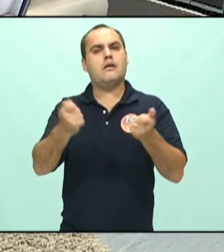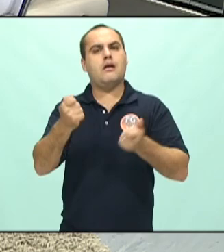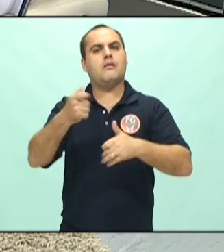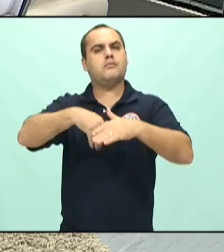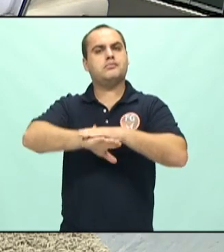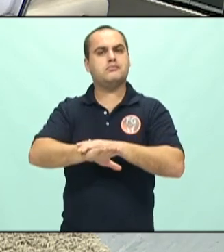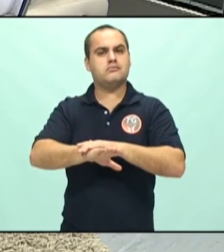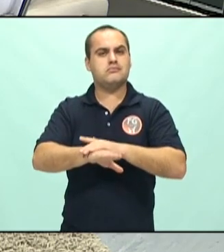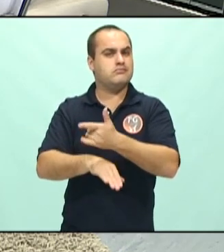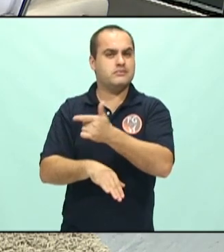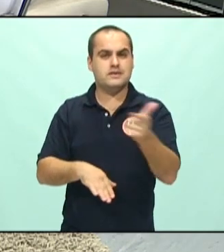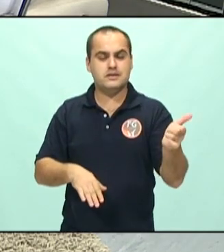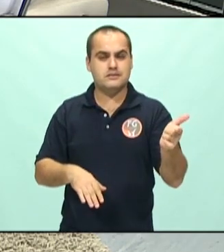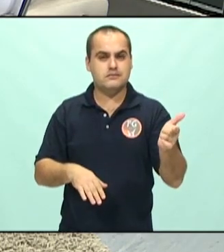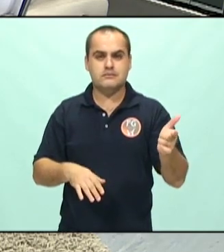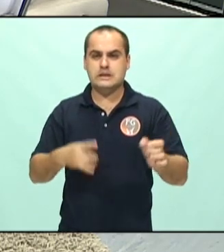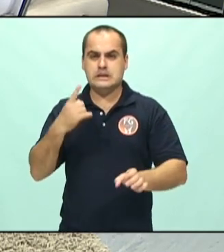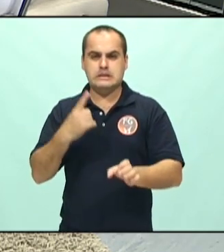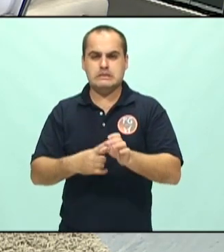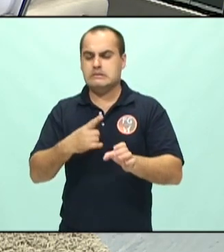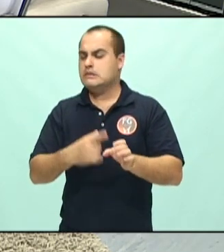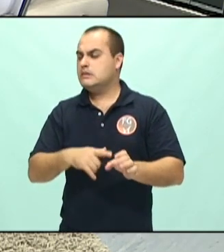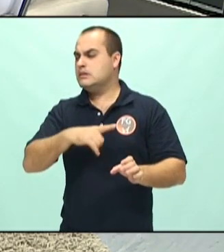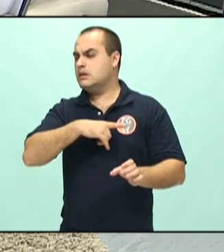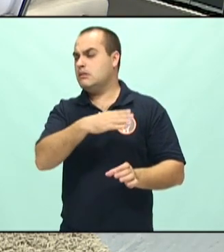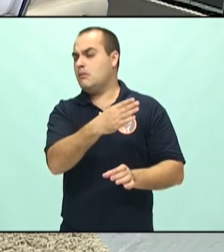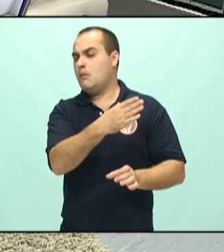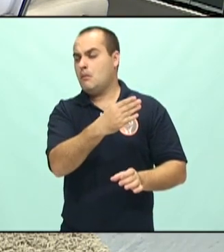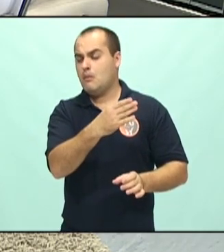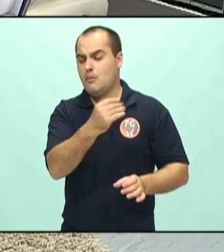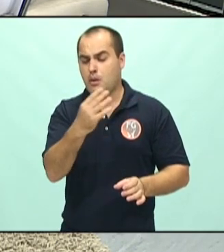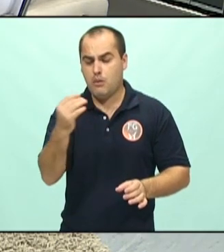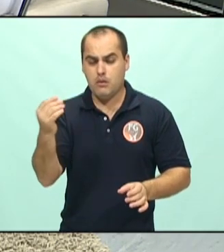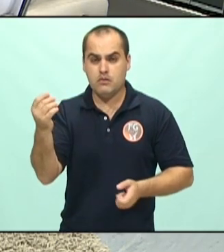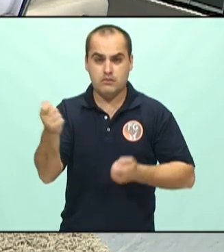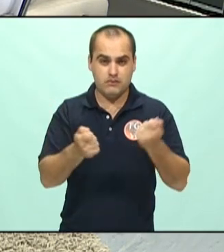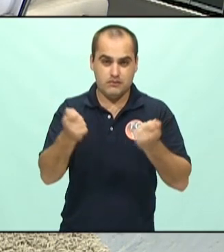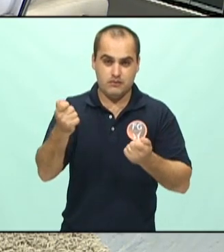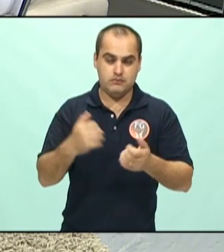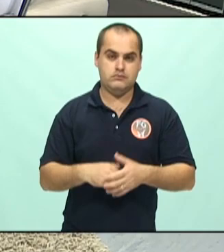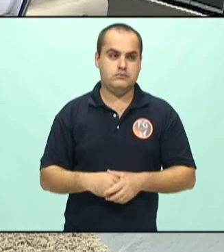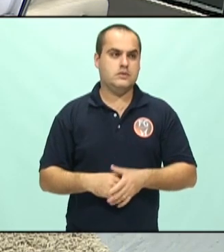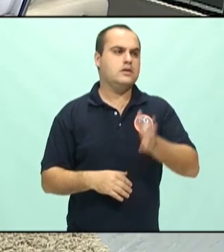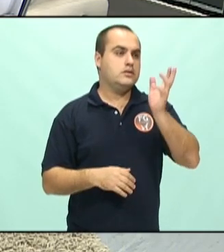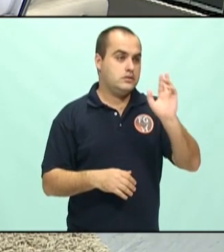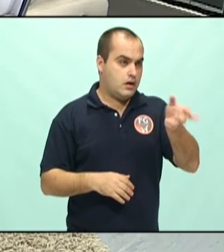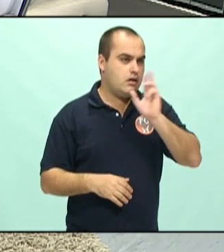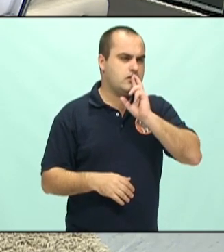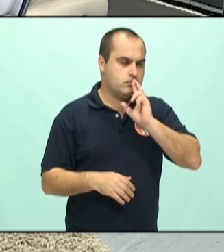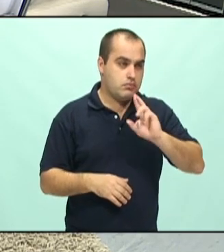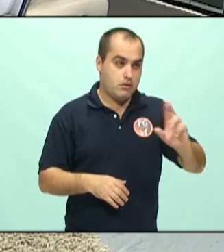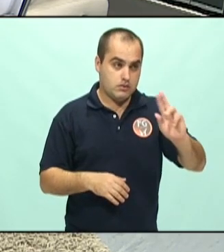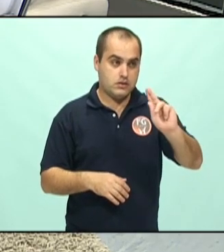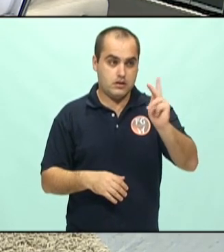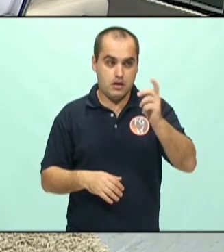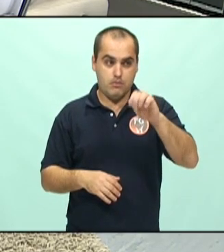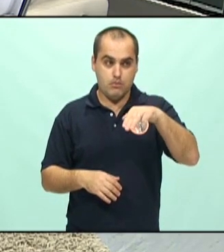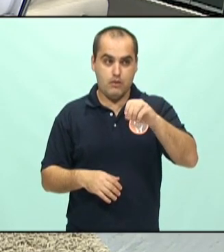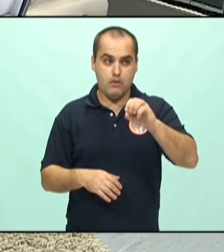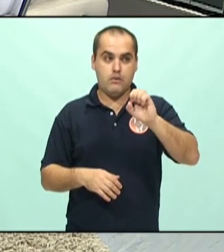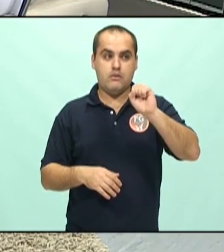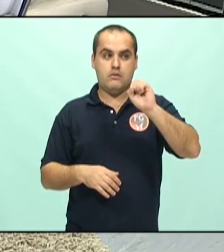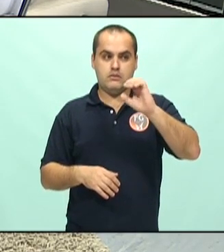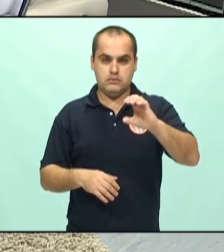a filha dela tá engolida por carro e nós já tivemos uma resposta a respeito do hemosc que vai ser por exemplo dentro do próprio